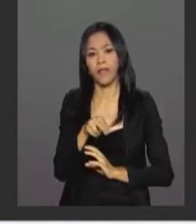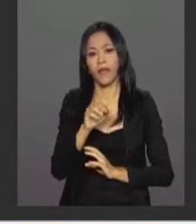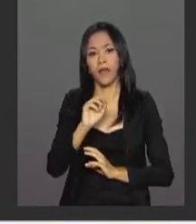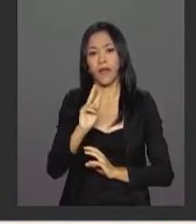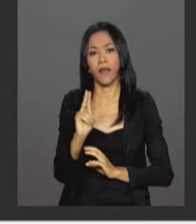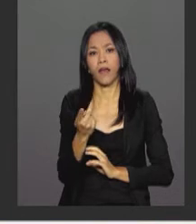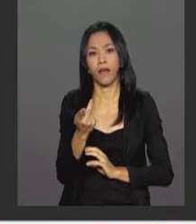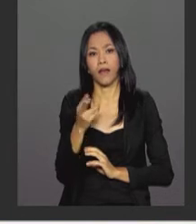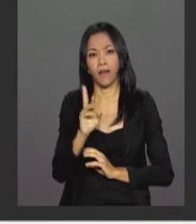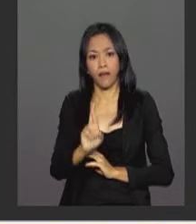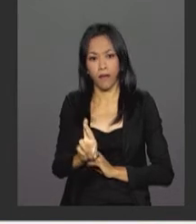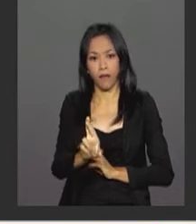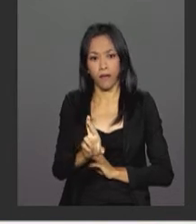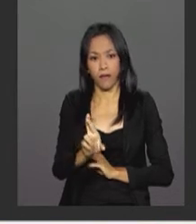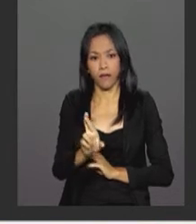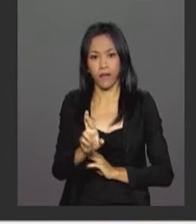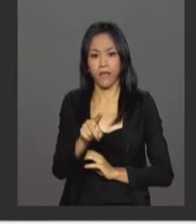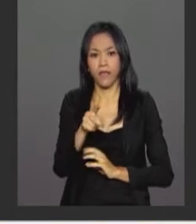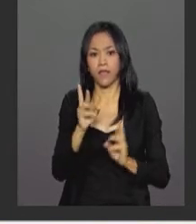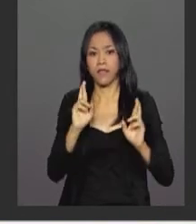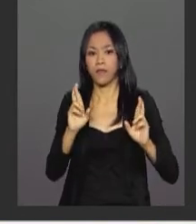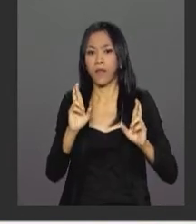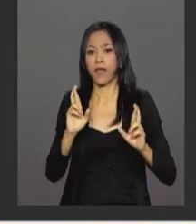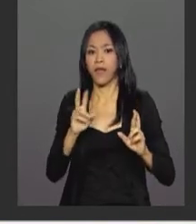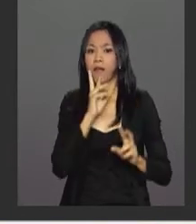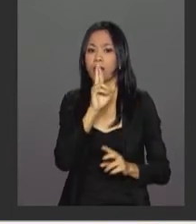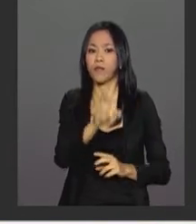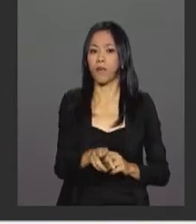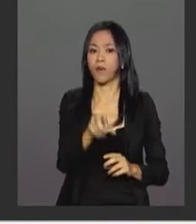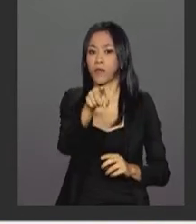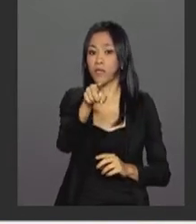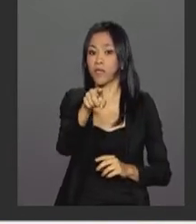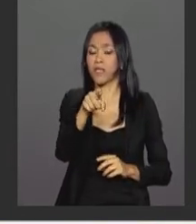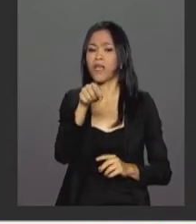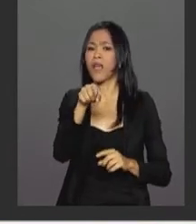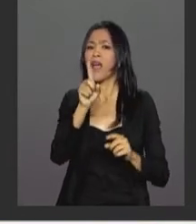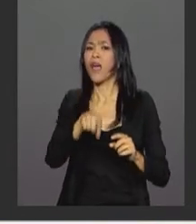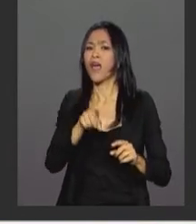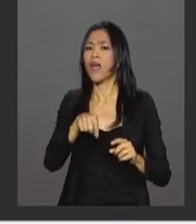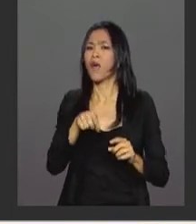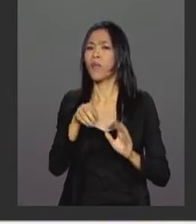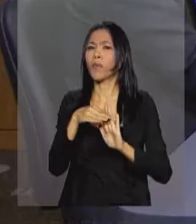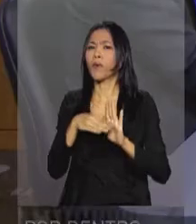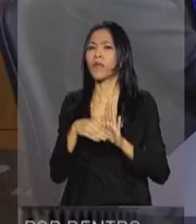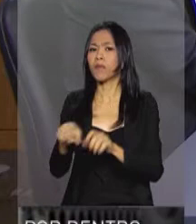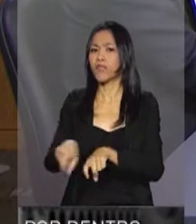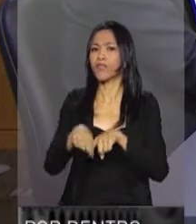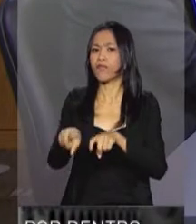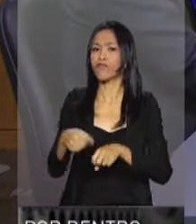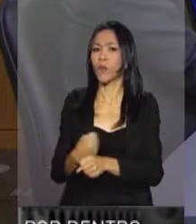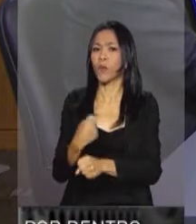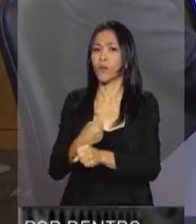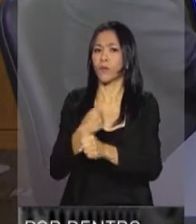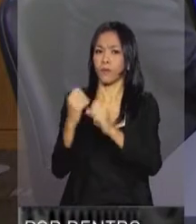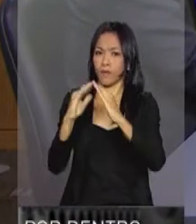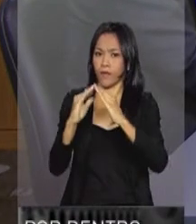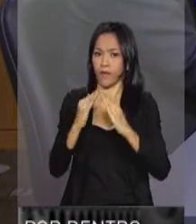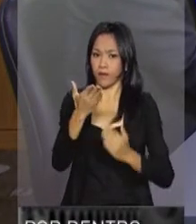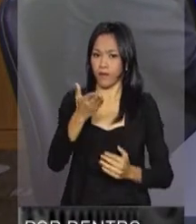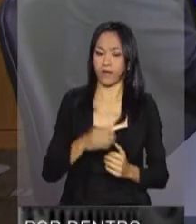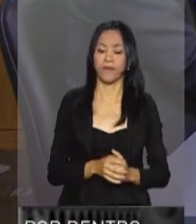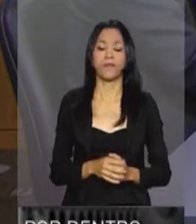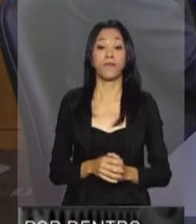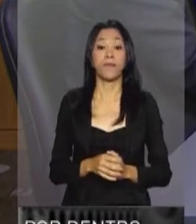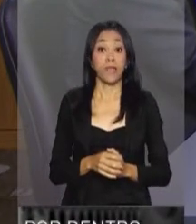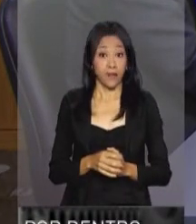as entidades organizadoras aguardam resultado lembrando que sem o programa de habitação rural não é isso ministro exatamente é importantíssimo programa